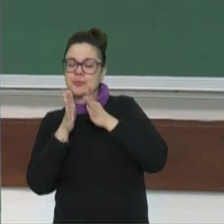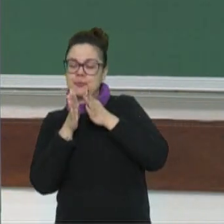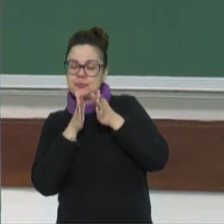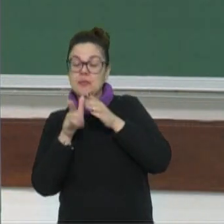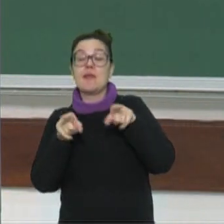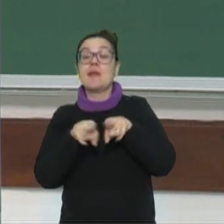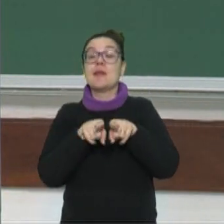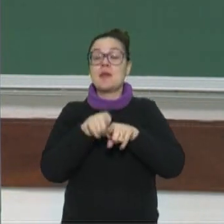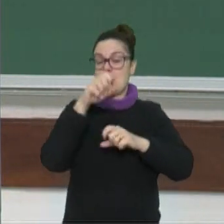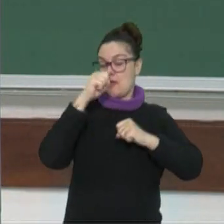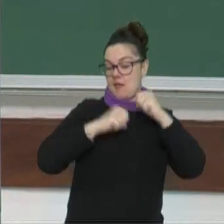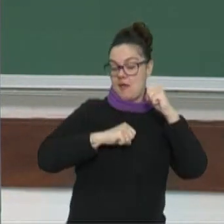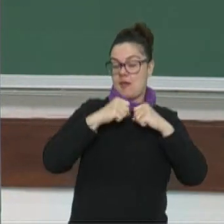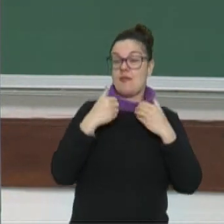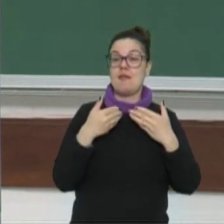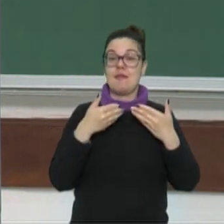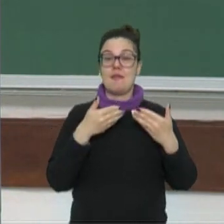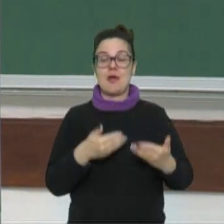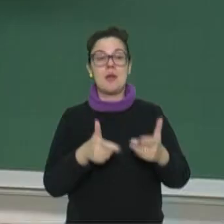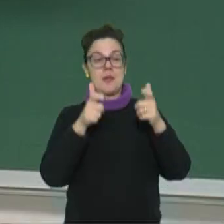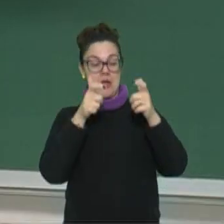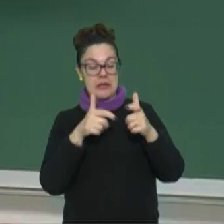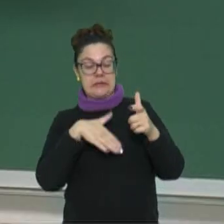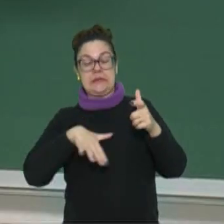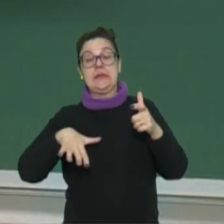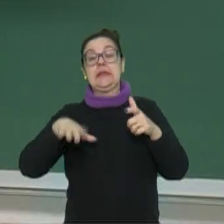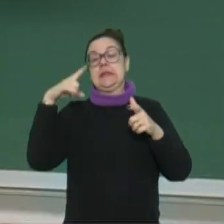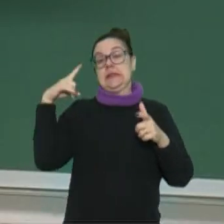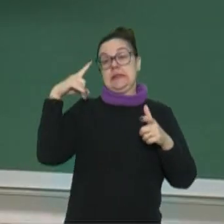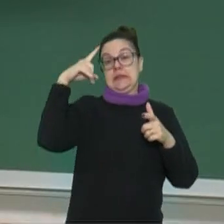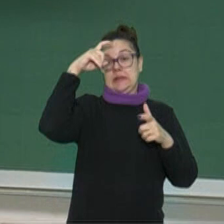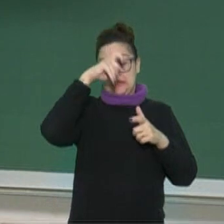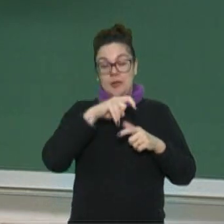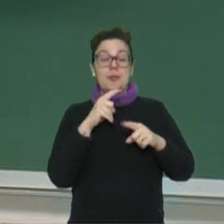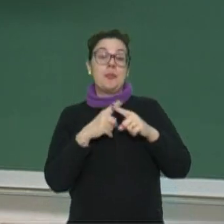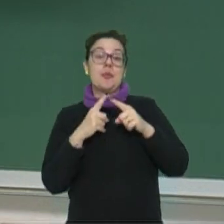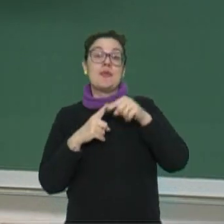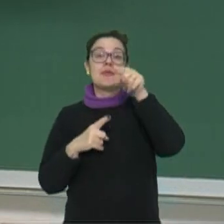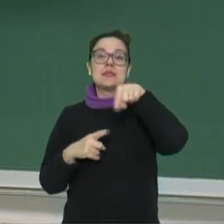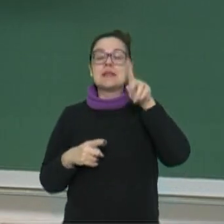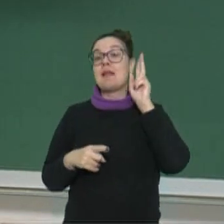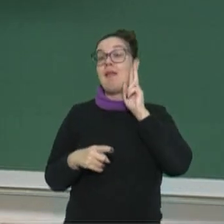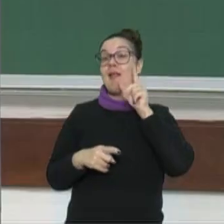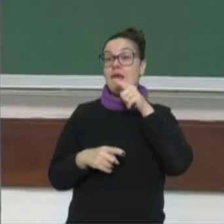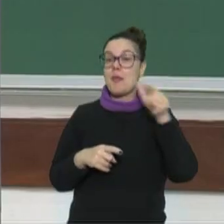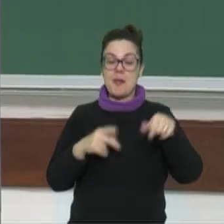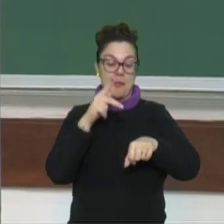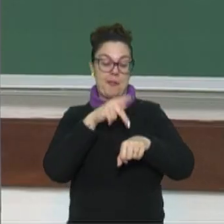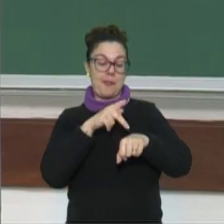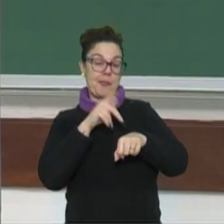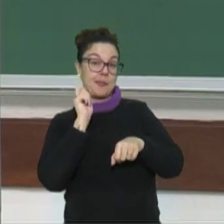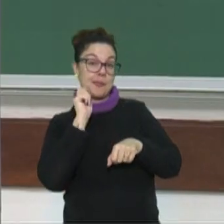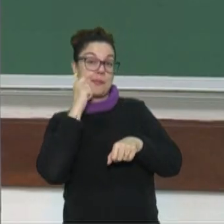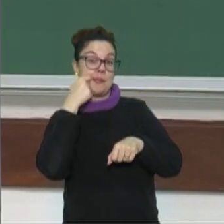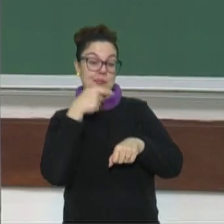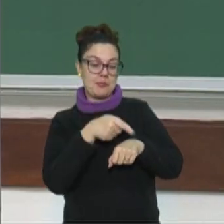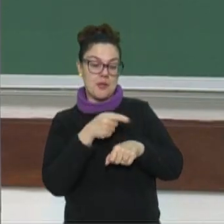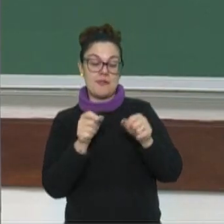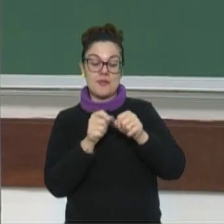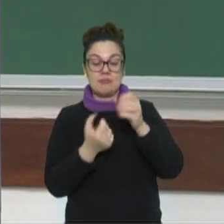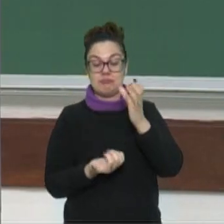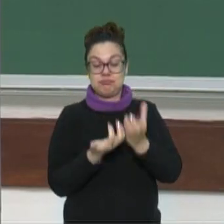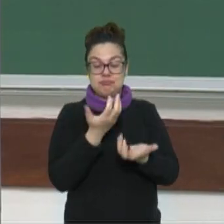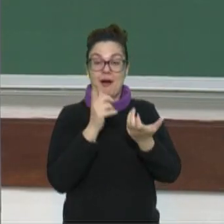própria fábrica em si, ela vai ser um lugar muito complicado para eles. Porque lembre-se, você estava queimando carvão para produzir